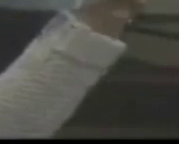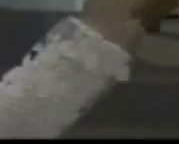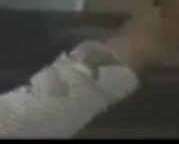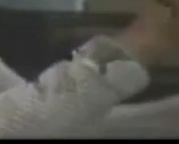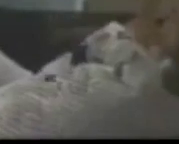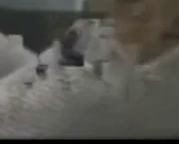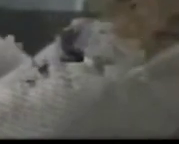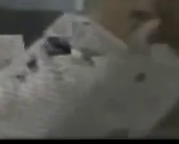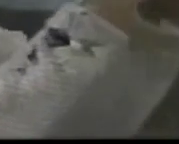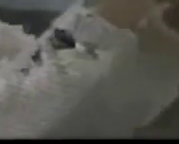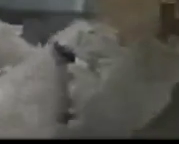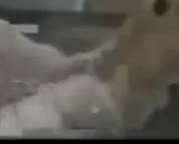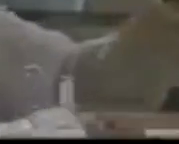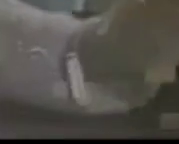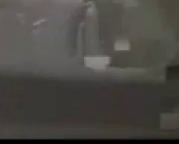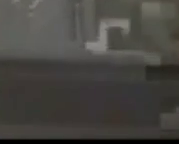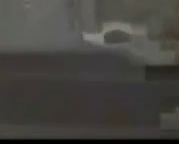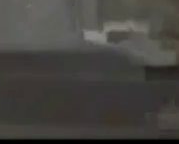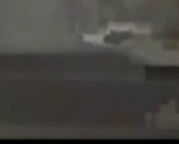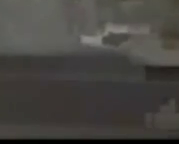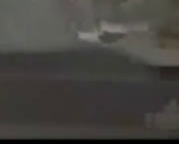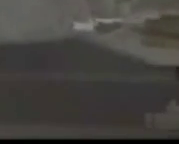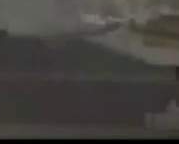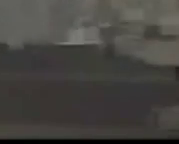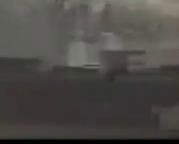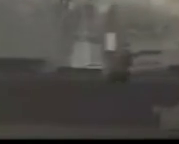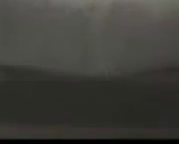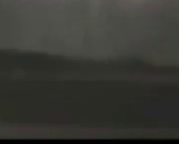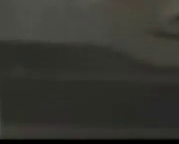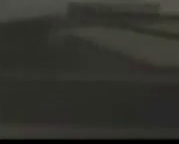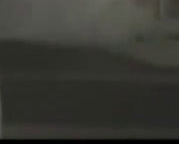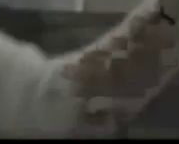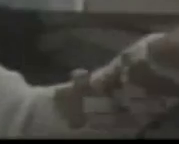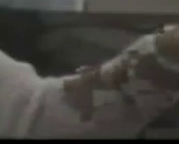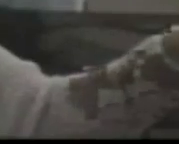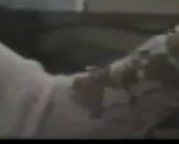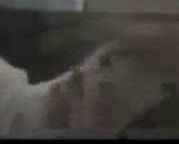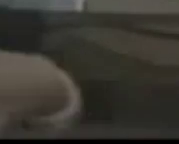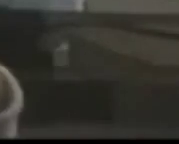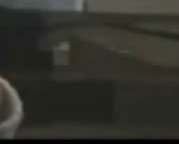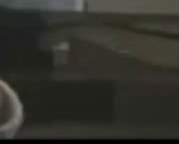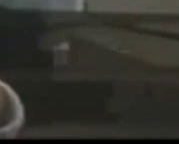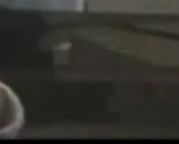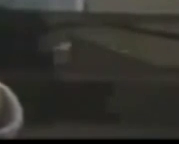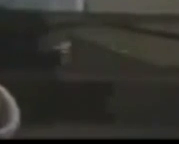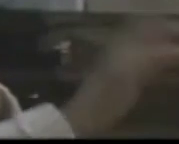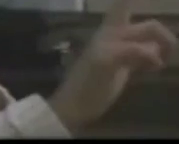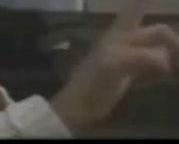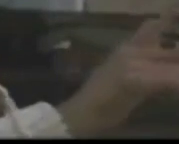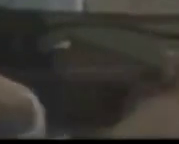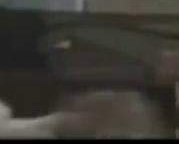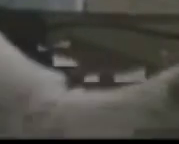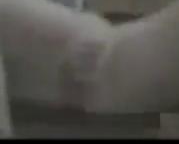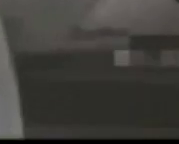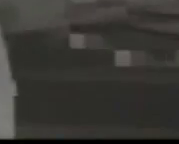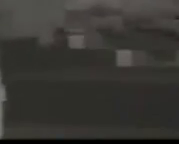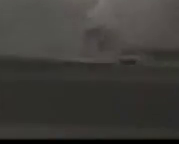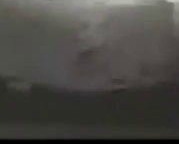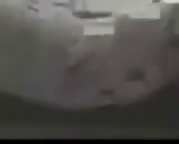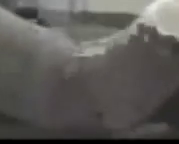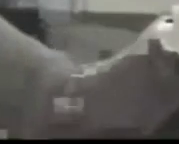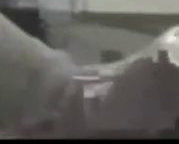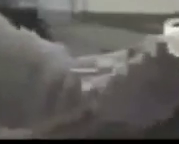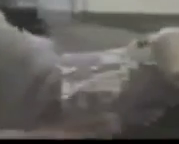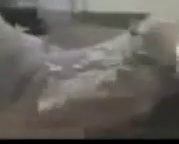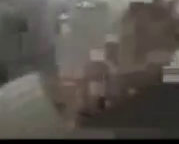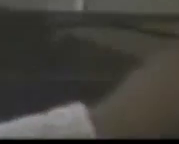ainda são as de matrizes africano, candomblé e a Umbanda. Mas as outras, eu sou cristã, hein,